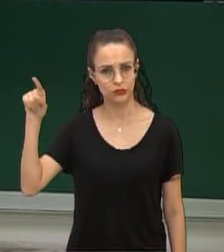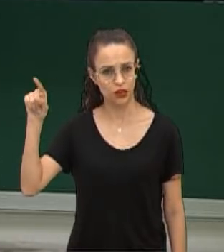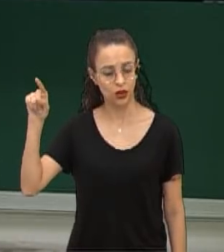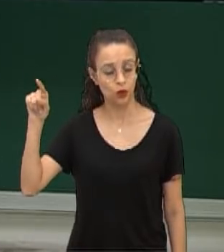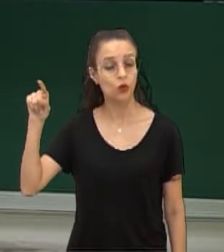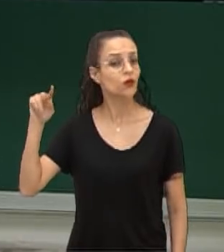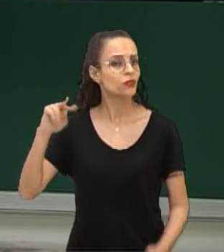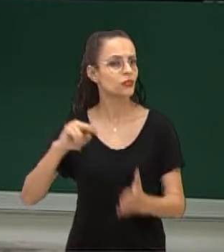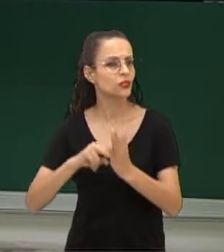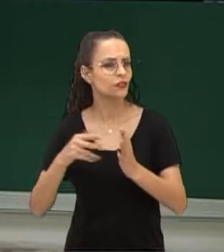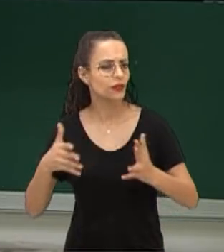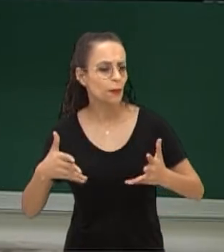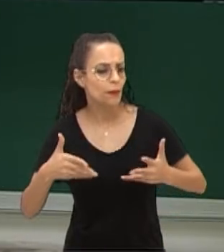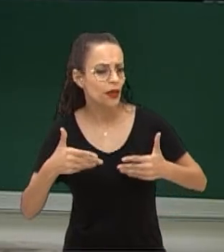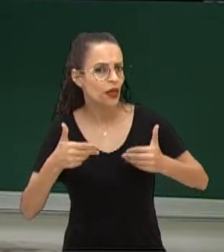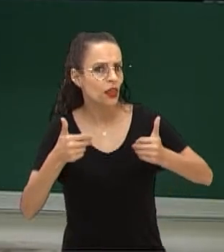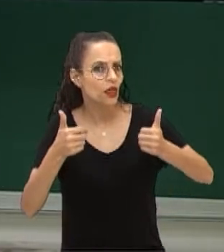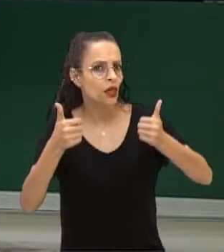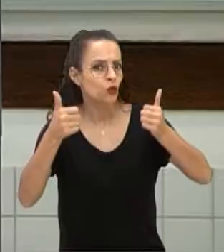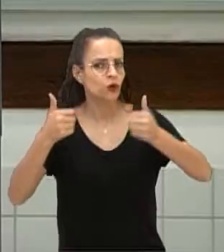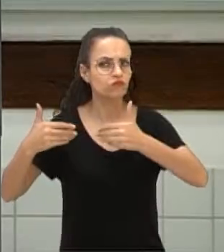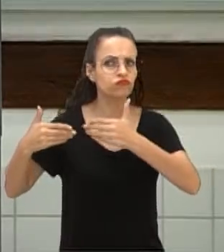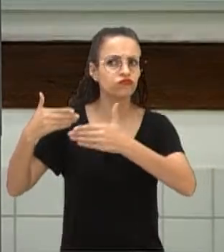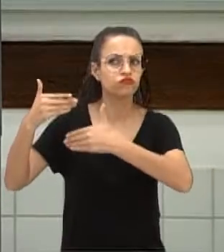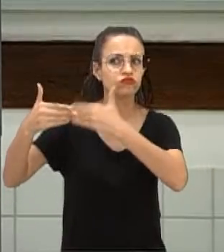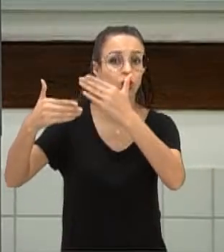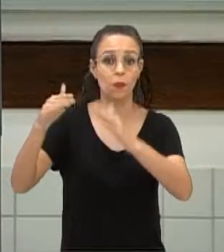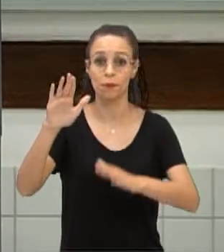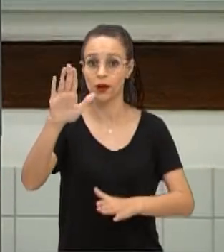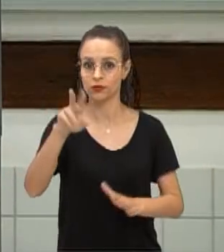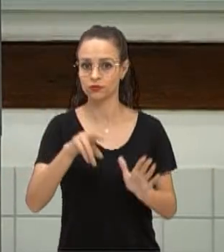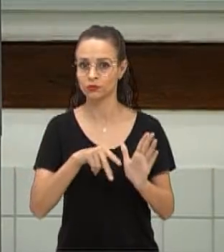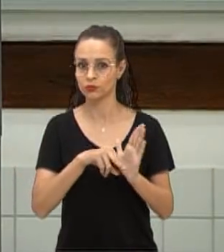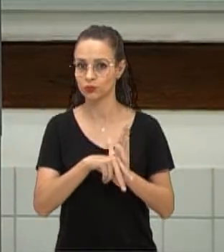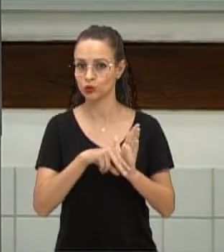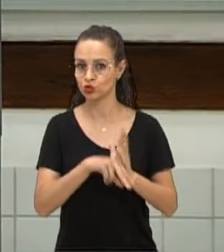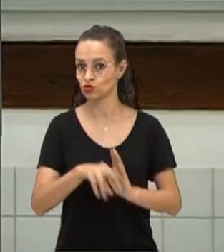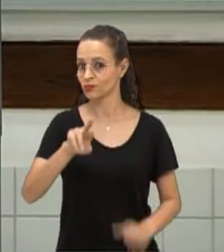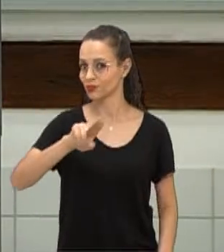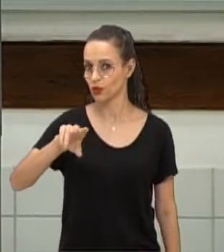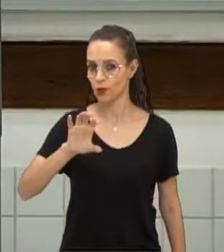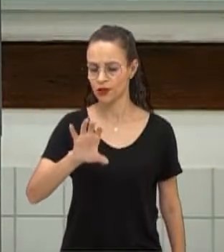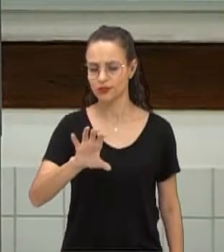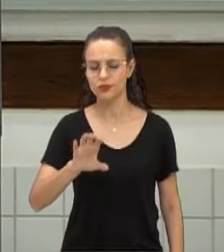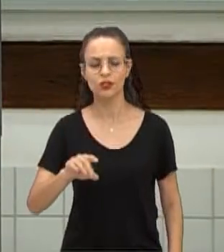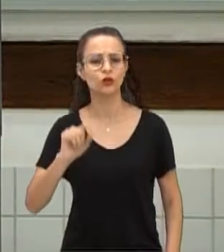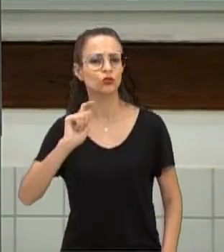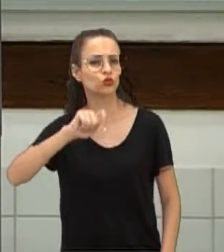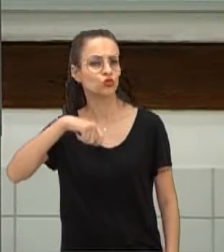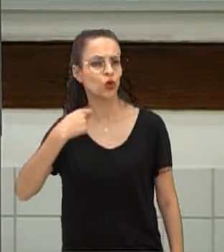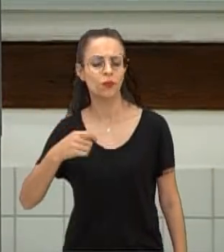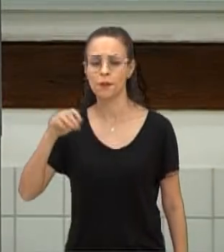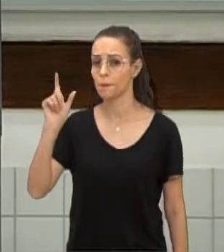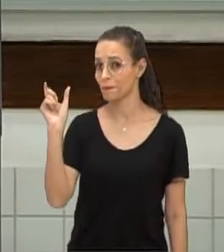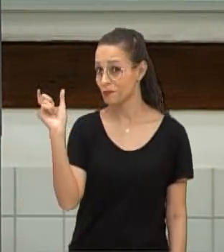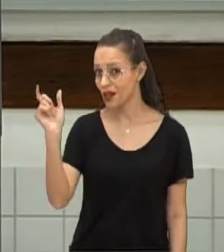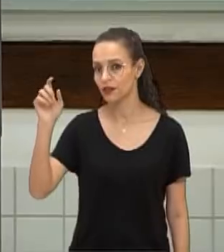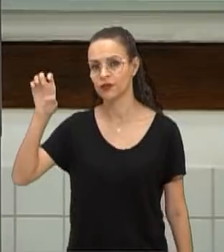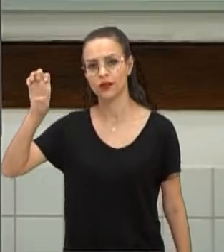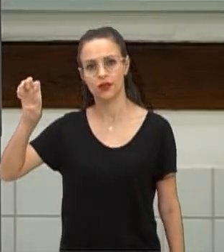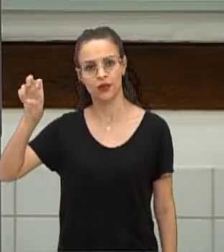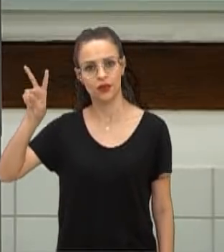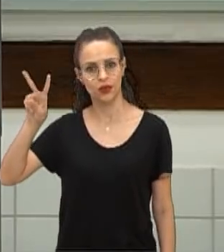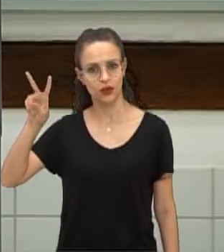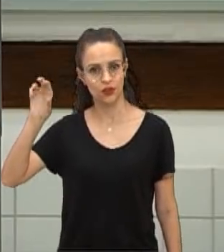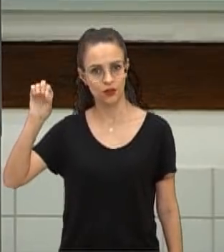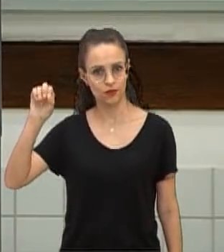Estou evoluindo, estou melhorando. Mas na biologia não é assim sempre. Quando eu falo em evolução na biologia, quando